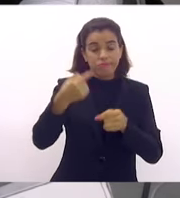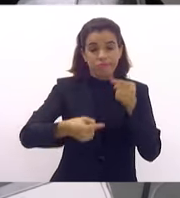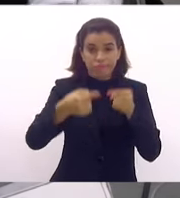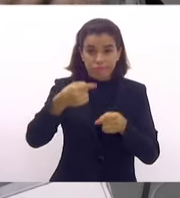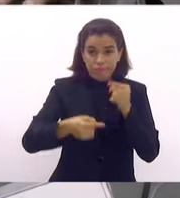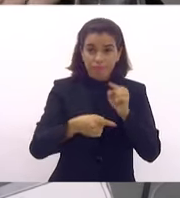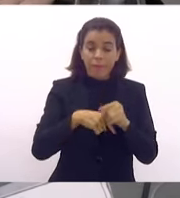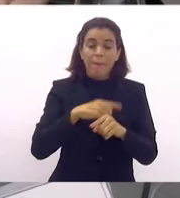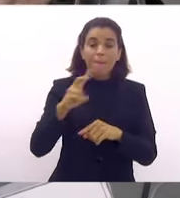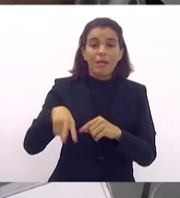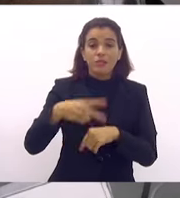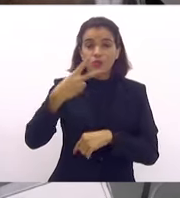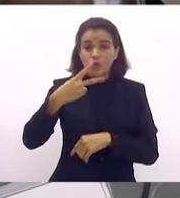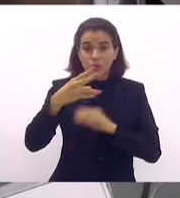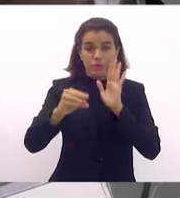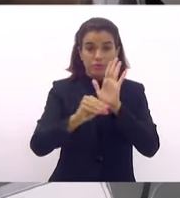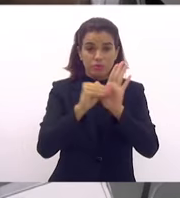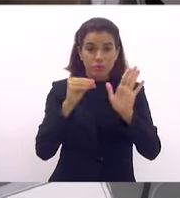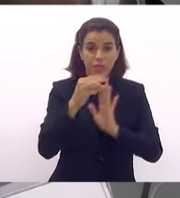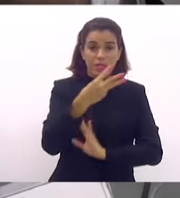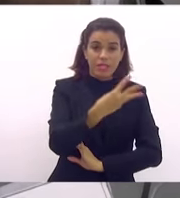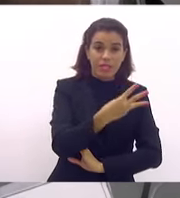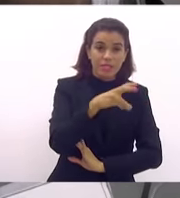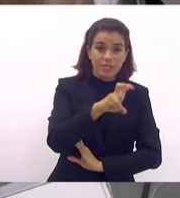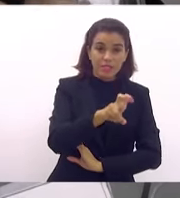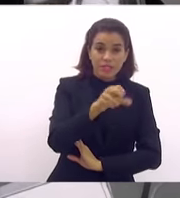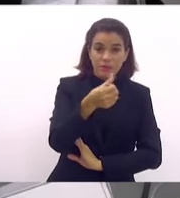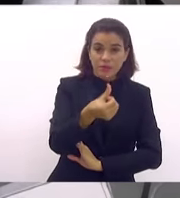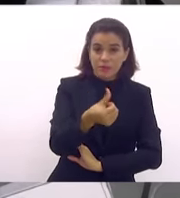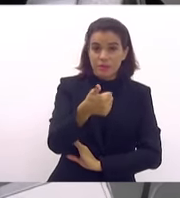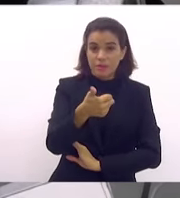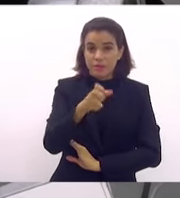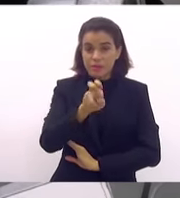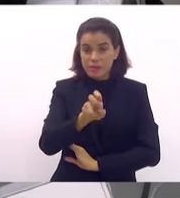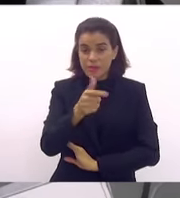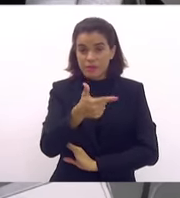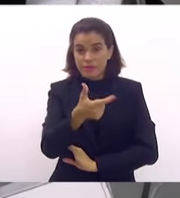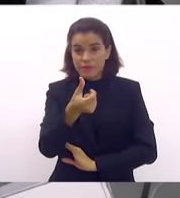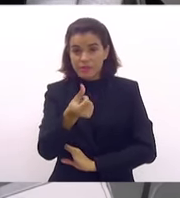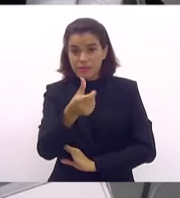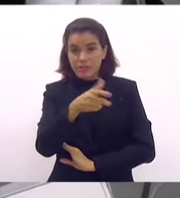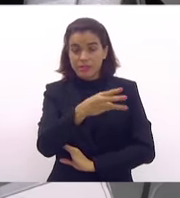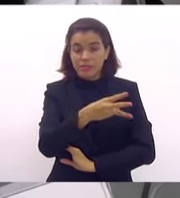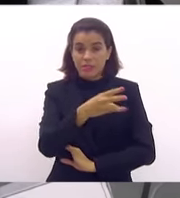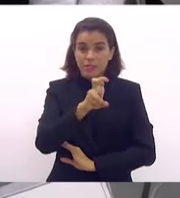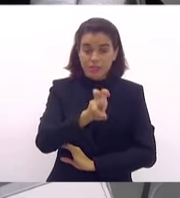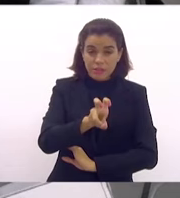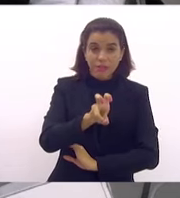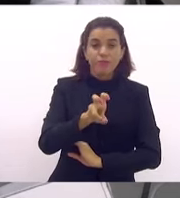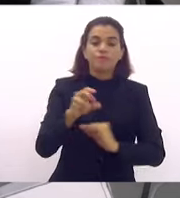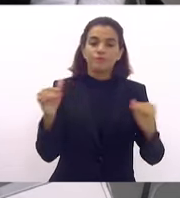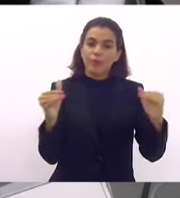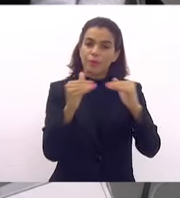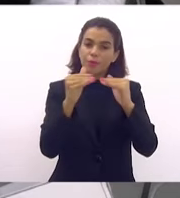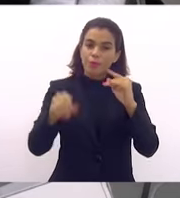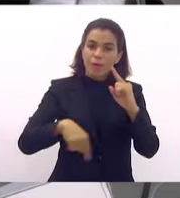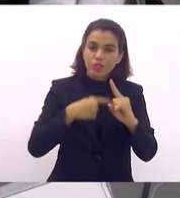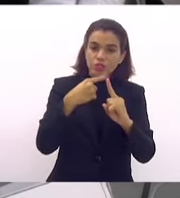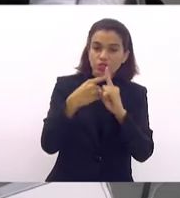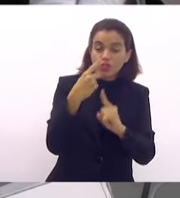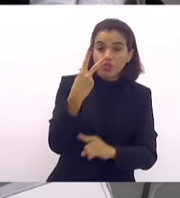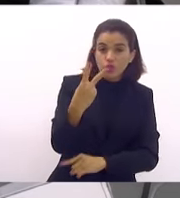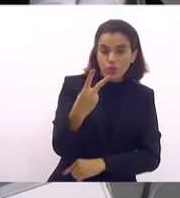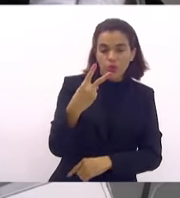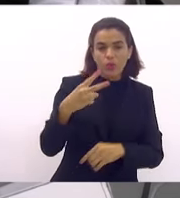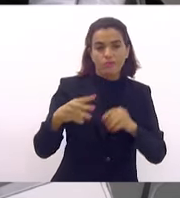com subemenda às emendas de números 3, 5, 6, 15, 26 e 35. Favorável com subemenda aglutinativa às